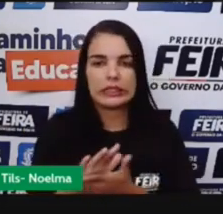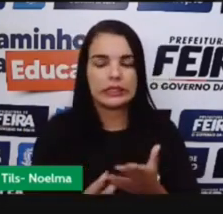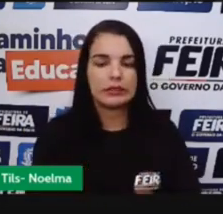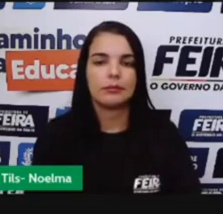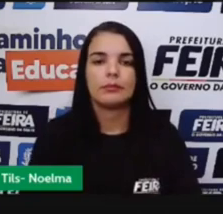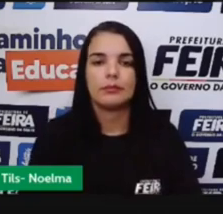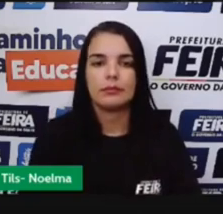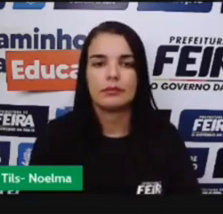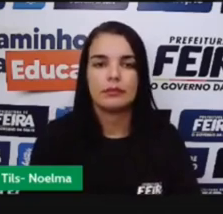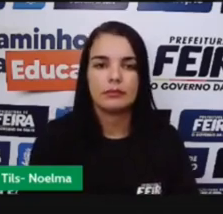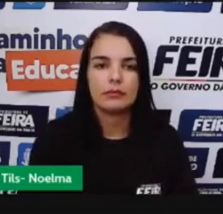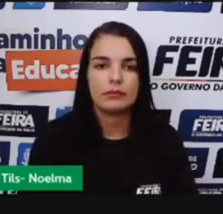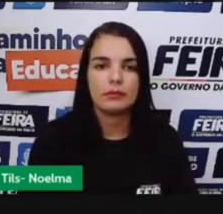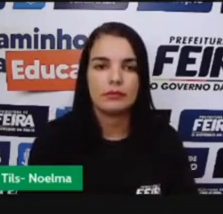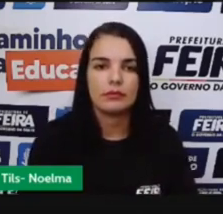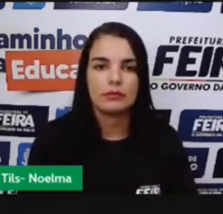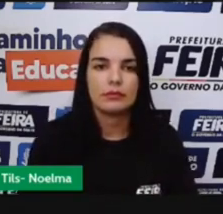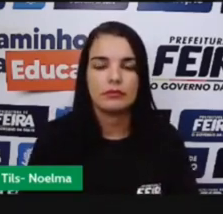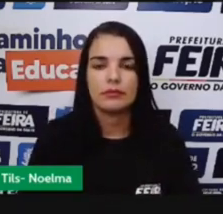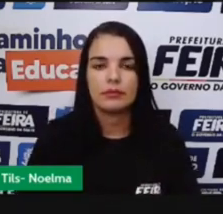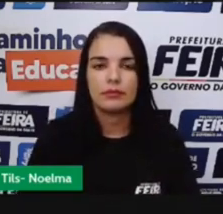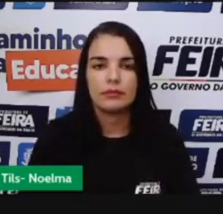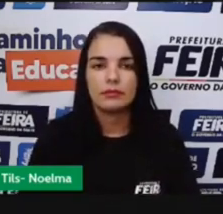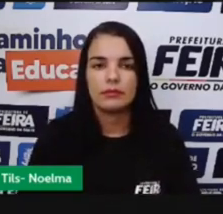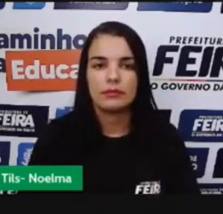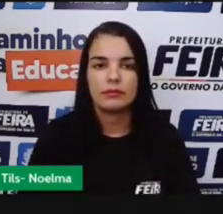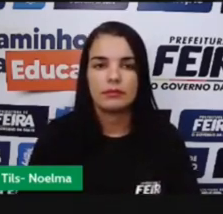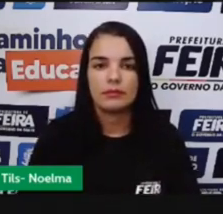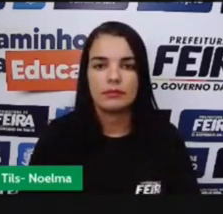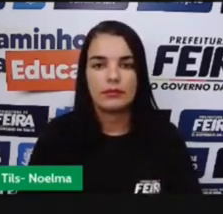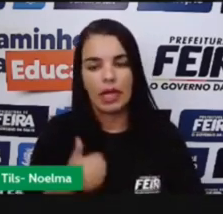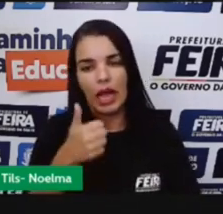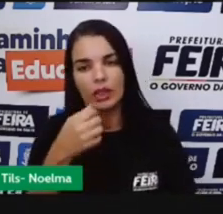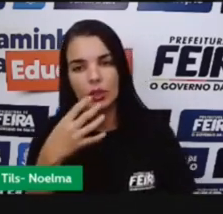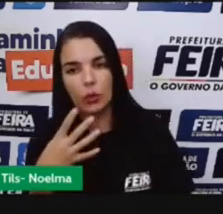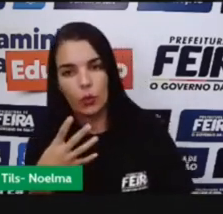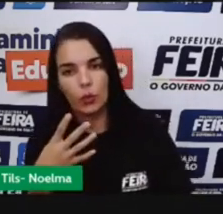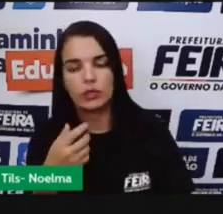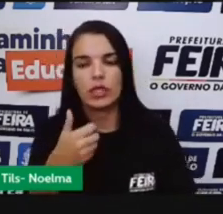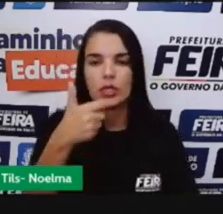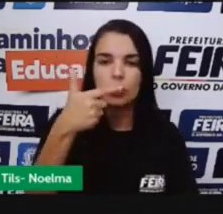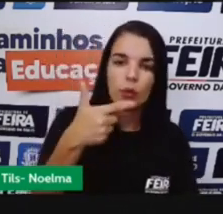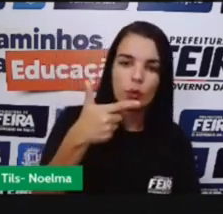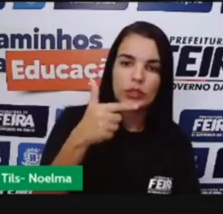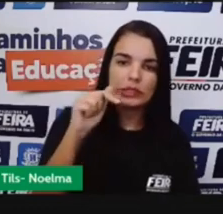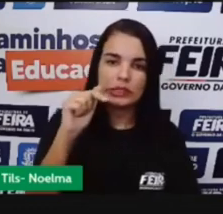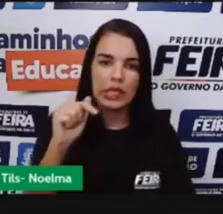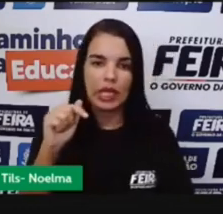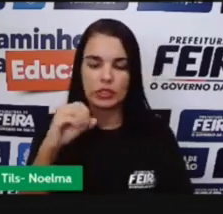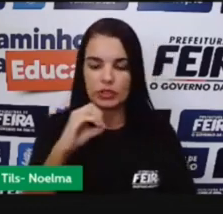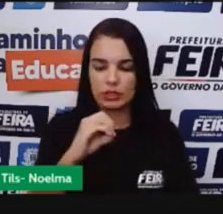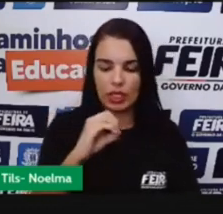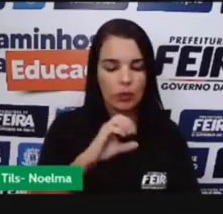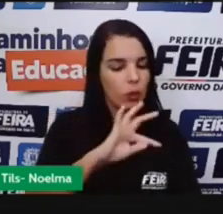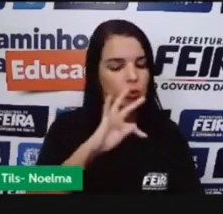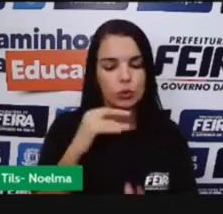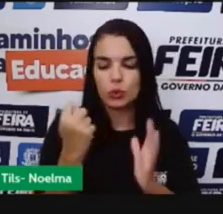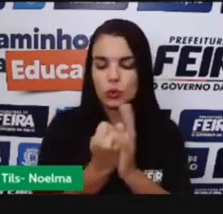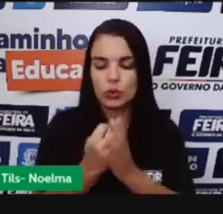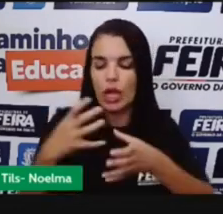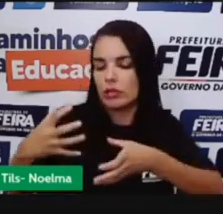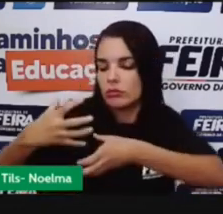nada, certo? Então, 14 dividendo, 2 divisor, 7 quociente e o resto dessa